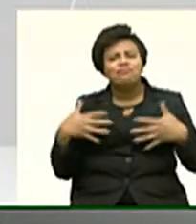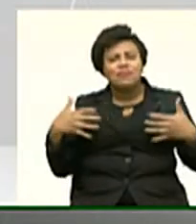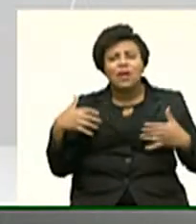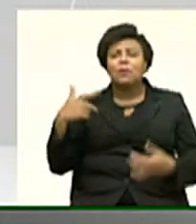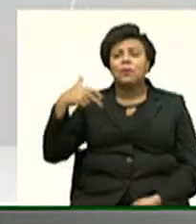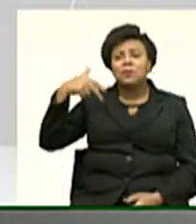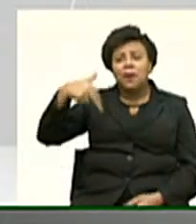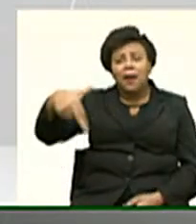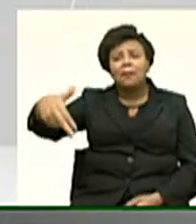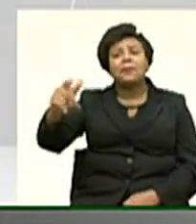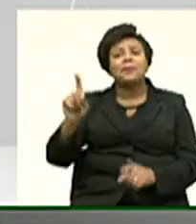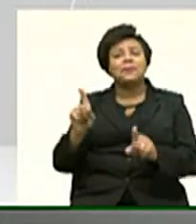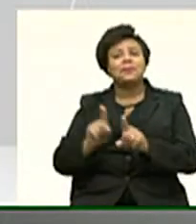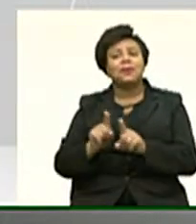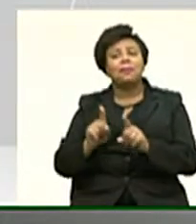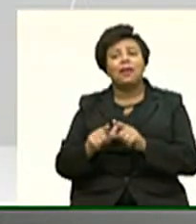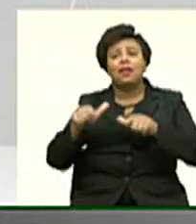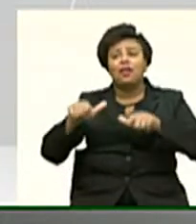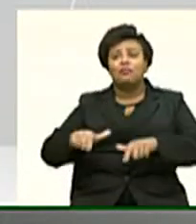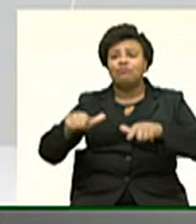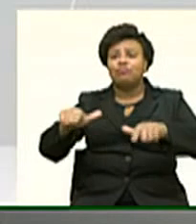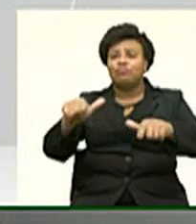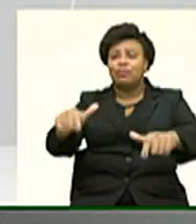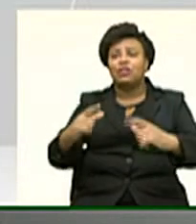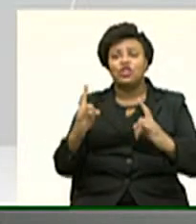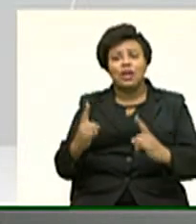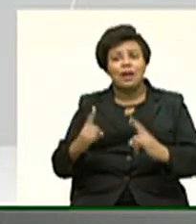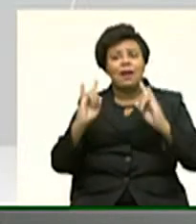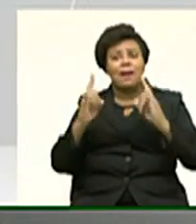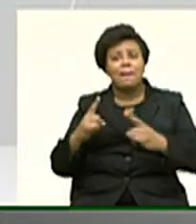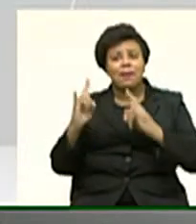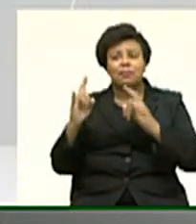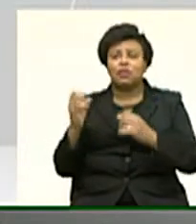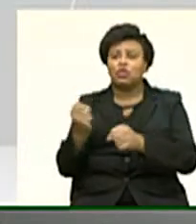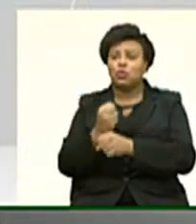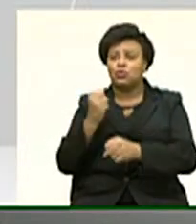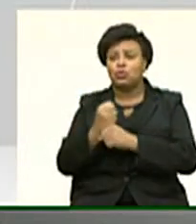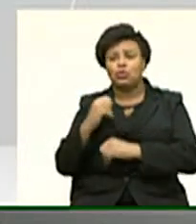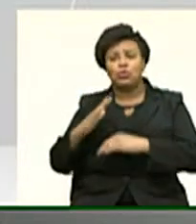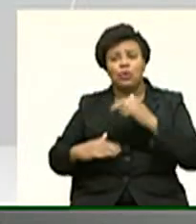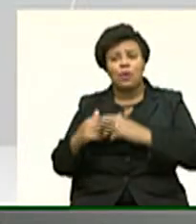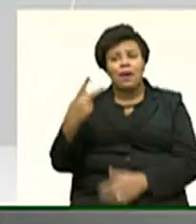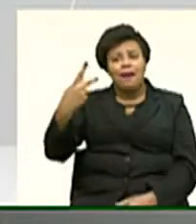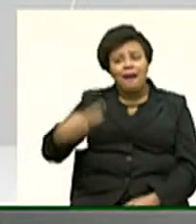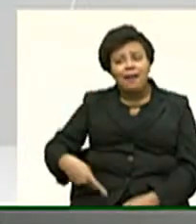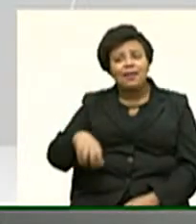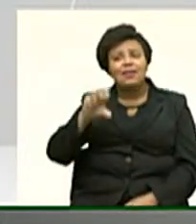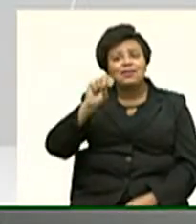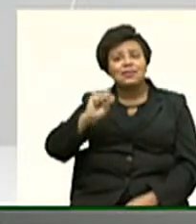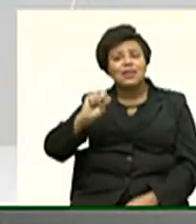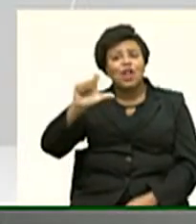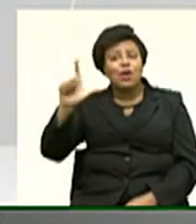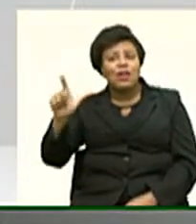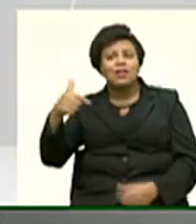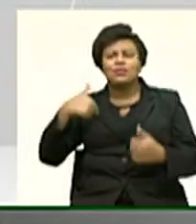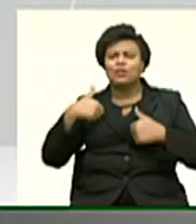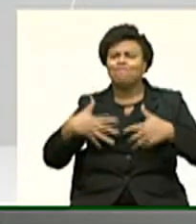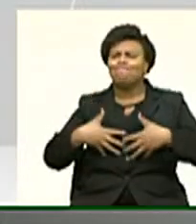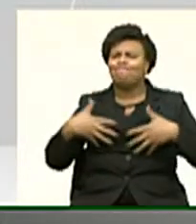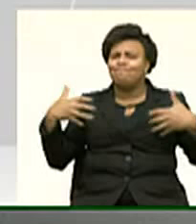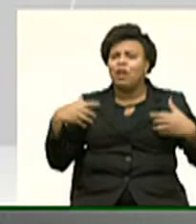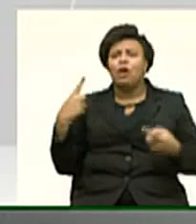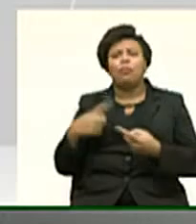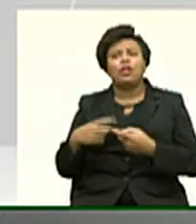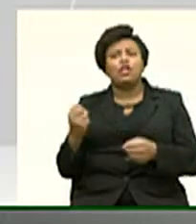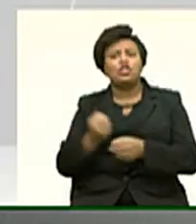caminho também no loteamento dos apartamentos que nós fizemos aqui em São Lourenço, eu me sinto muito feliz. porque nós